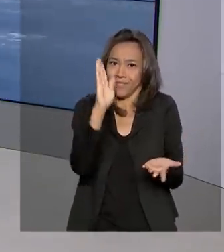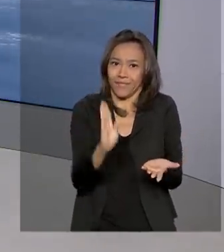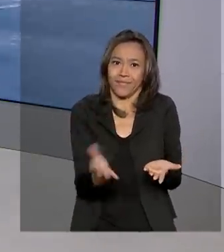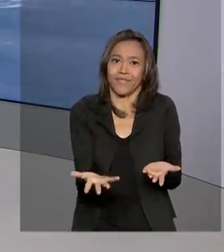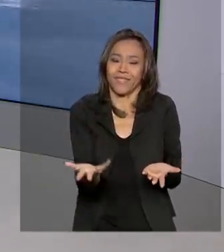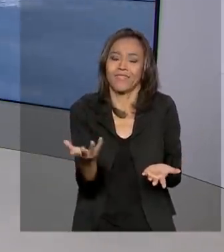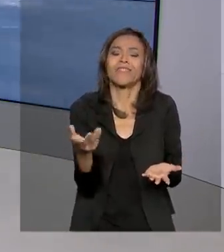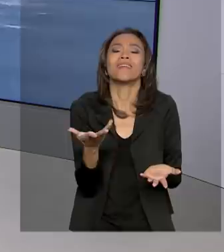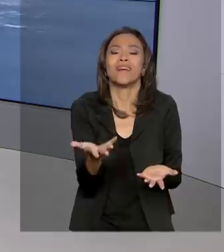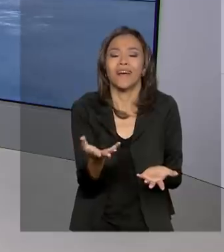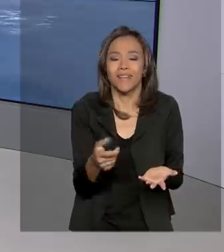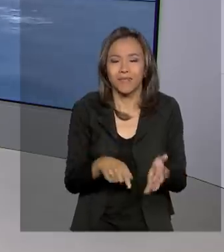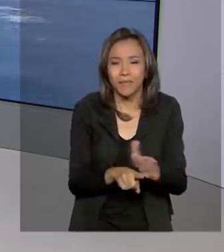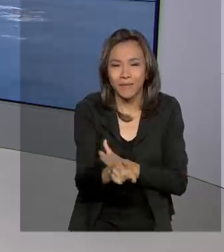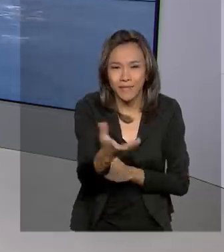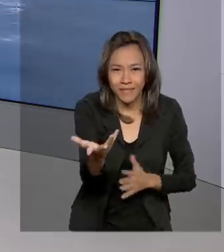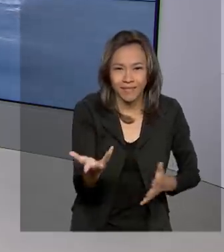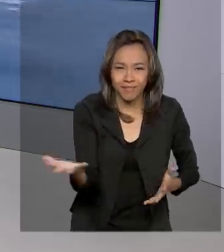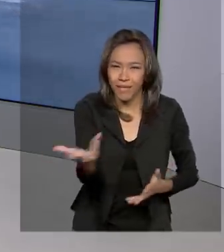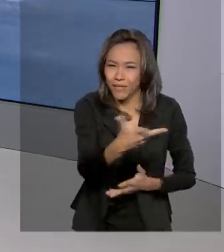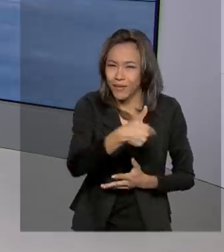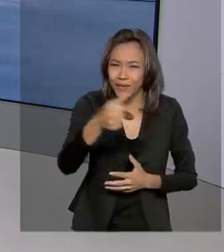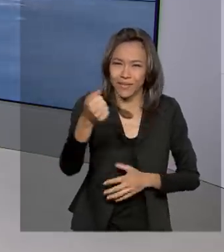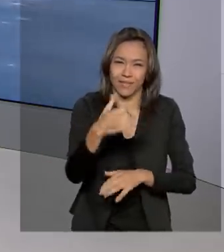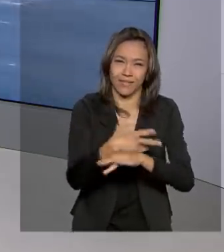cidade maravilhosa bom dia pra você